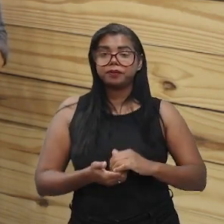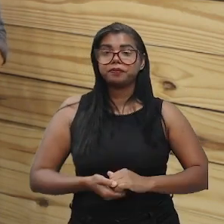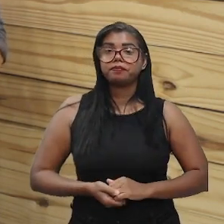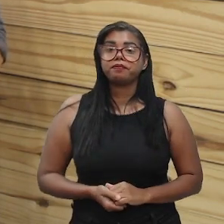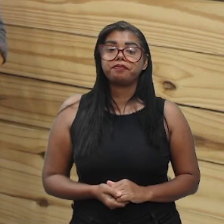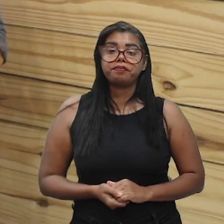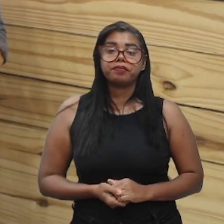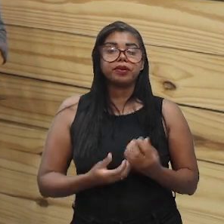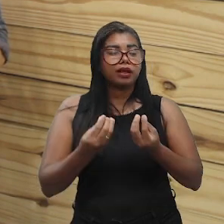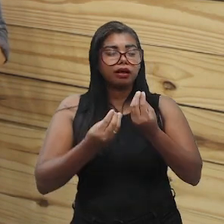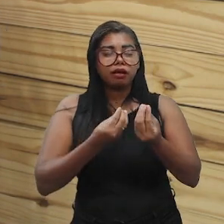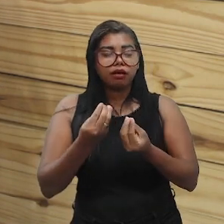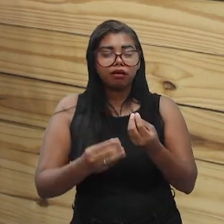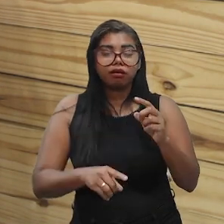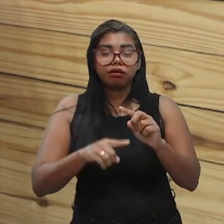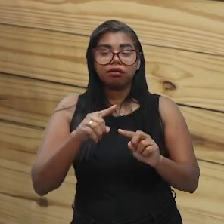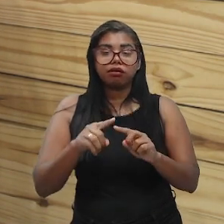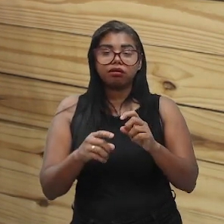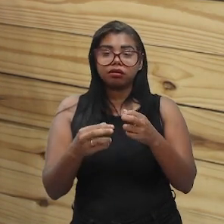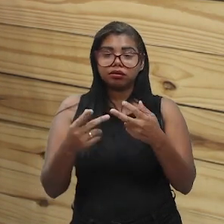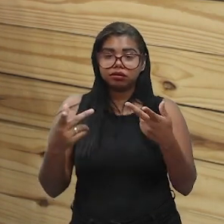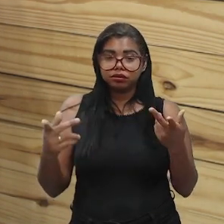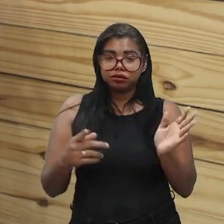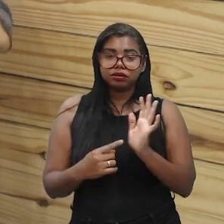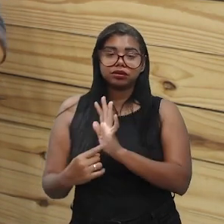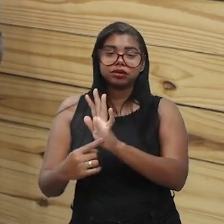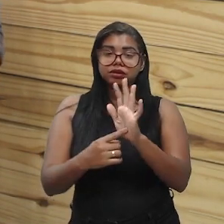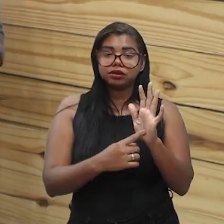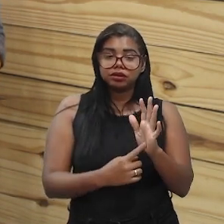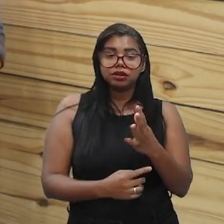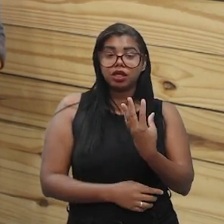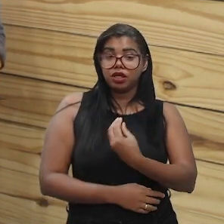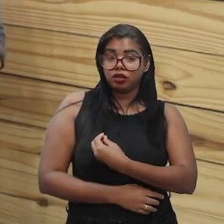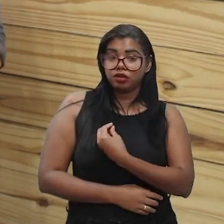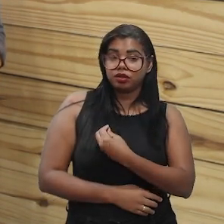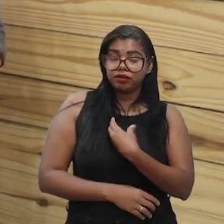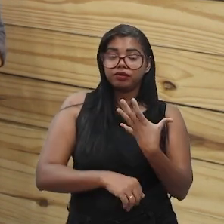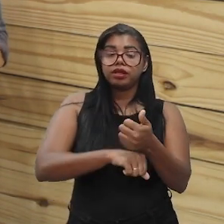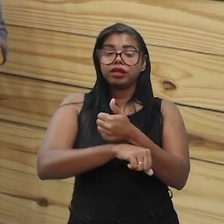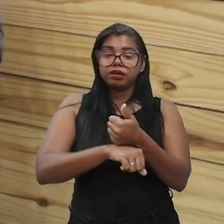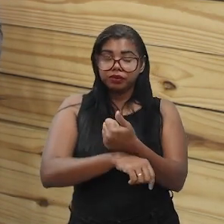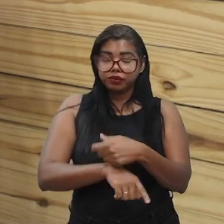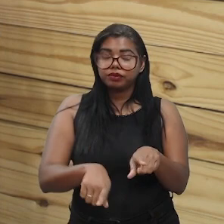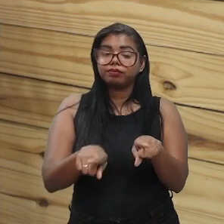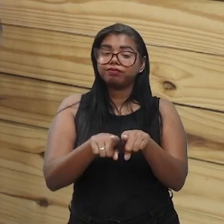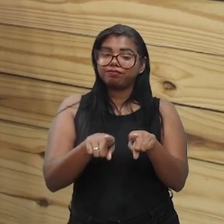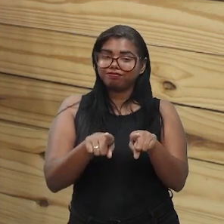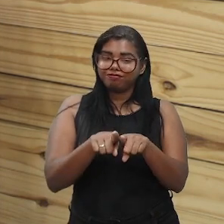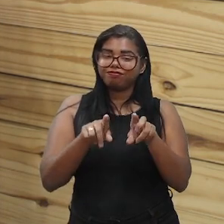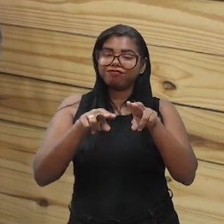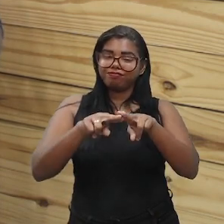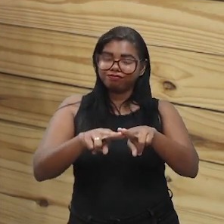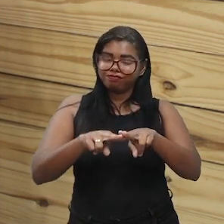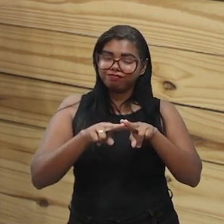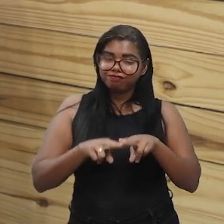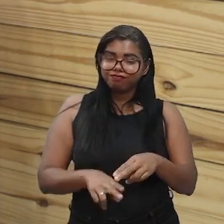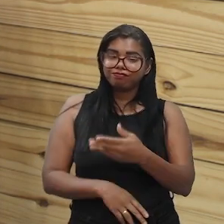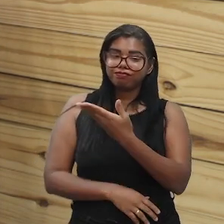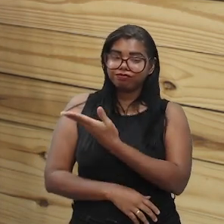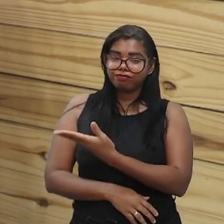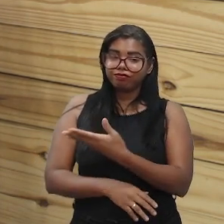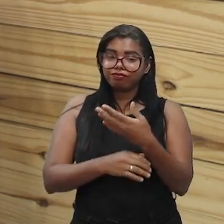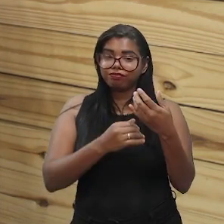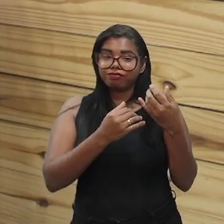produtos e materiais se tornam obsoletos, a nossa carreira profissional também. Então, por isso, mais uma vez, eu reafirmo